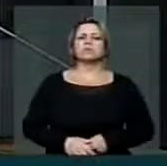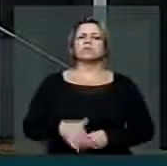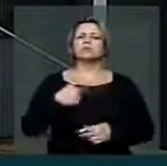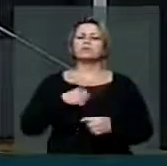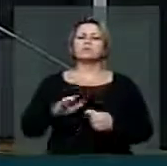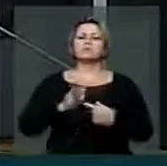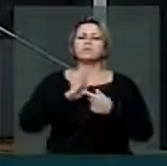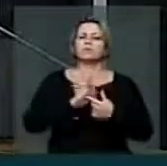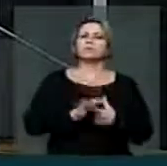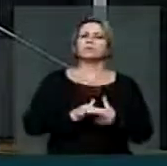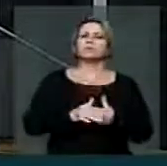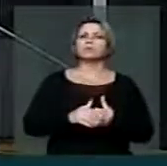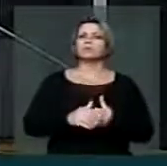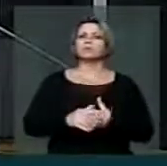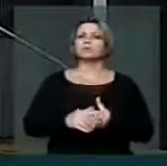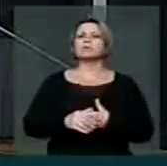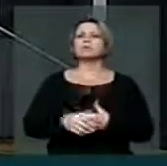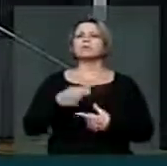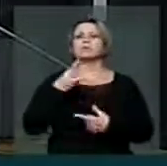contando com